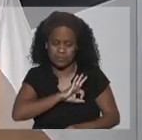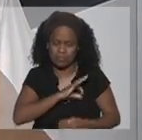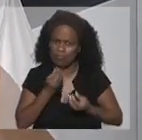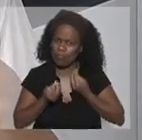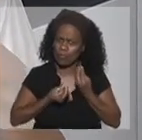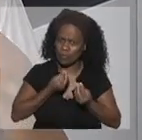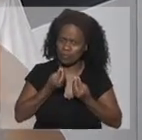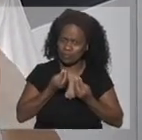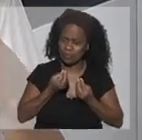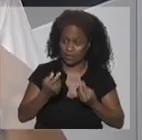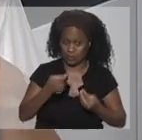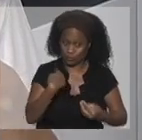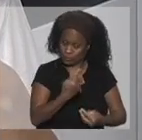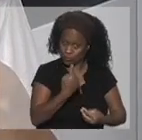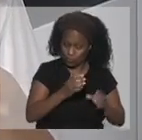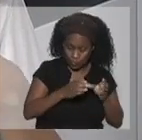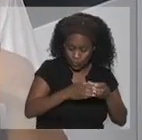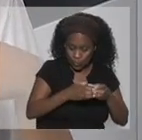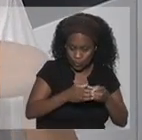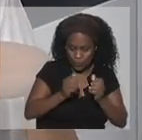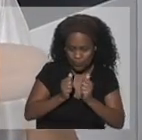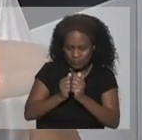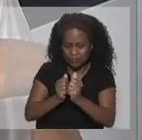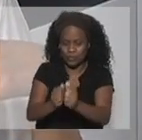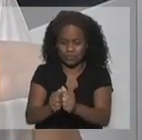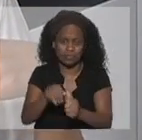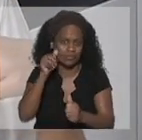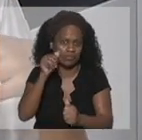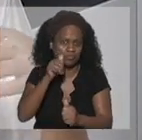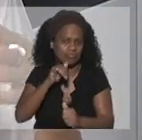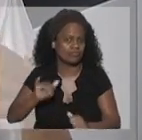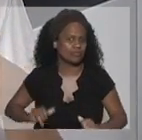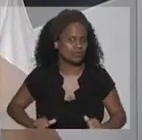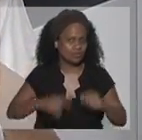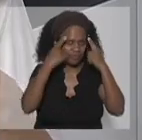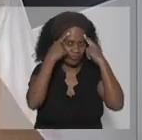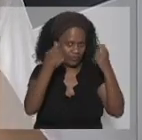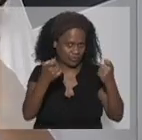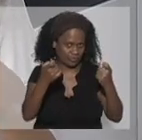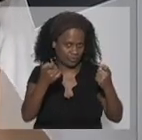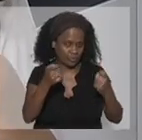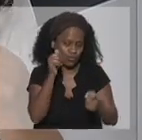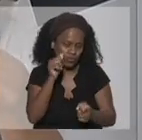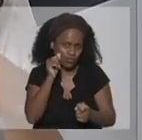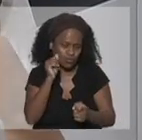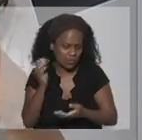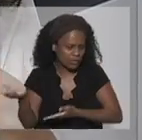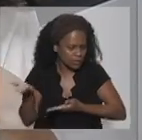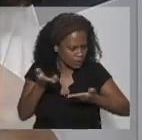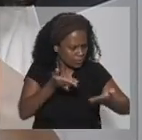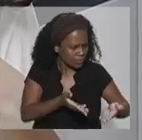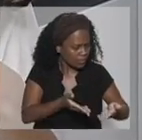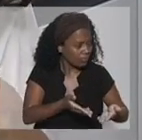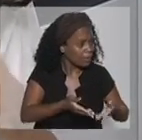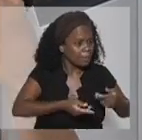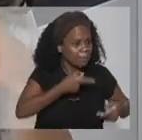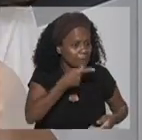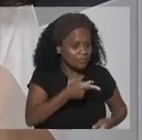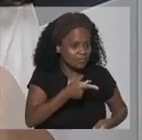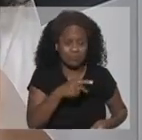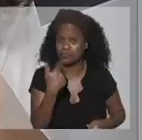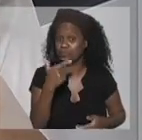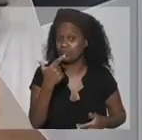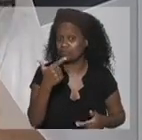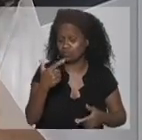delegacia, porque éramos nós que acompanhávamos esses casos, que chegávamos para essas meninas que vinham denunciar que não tinham lugar